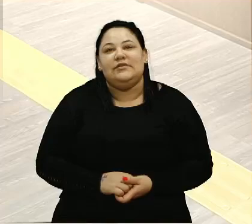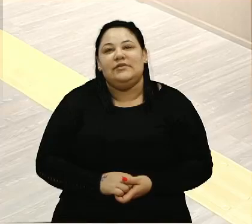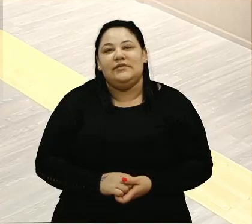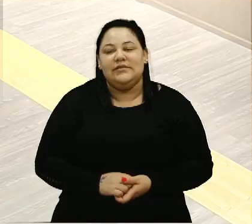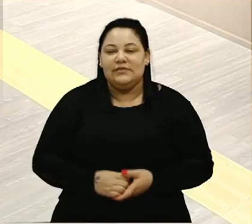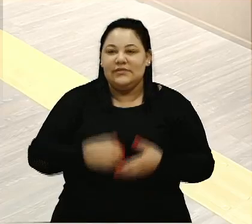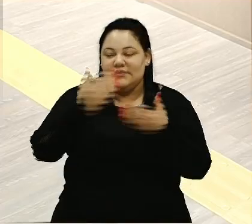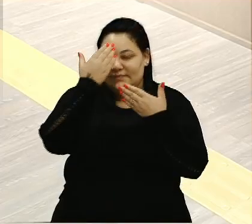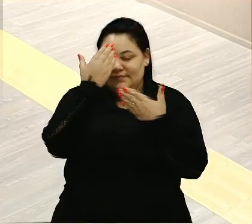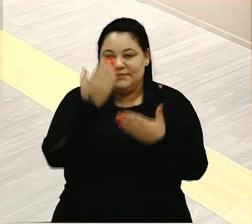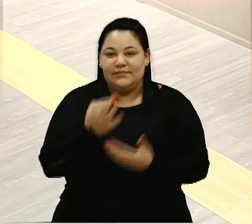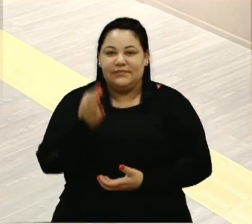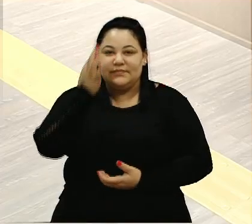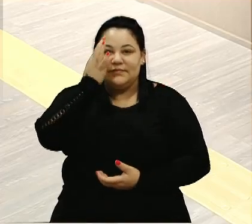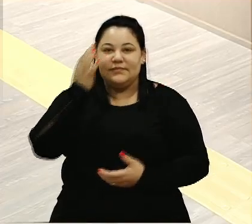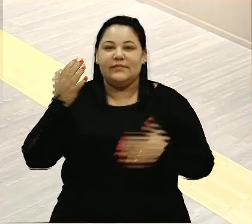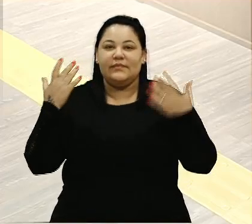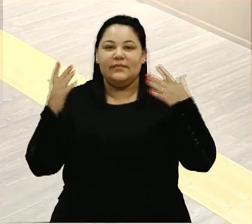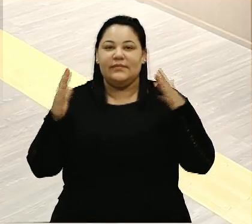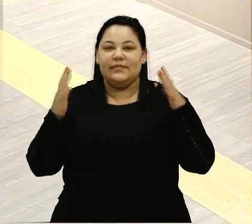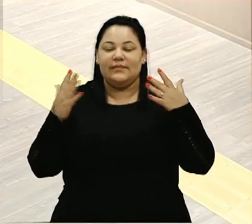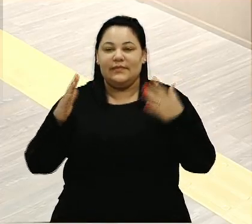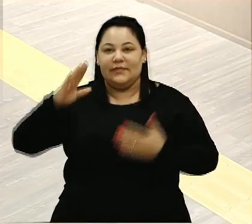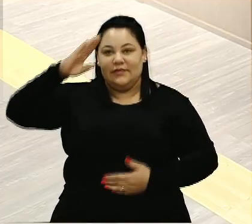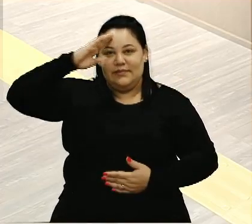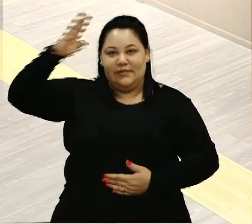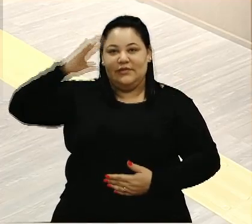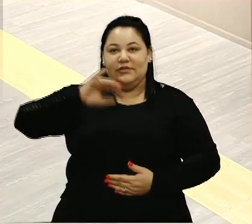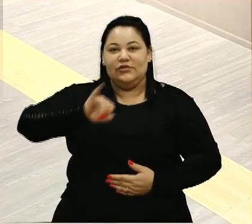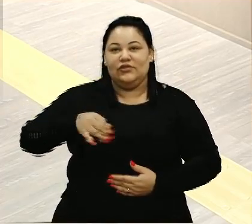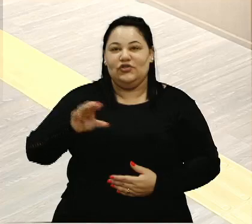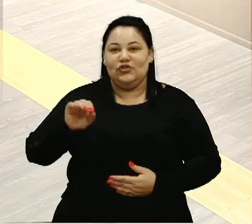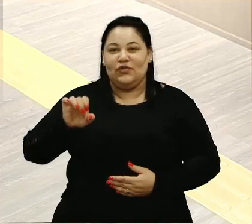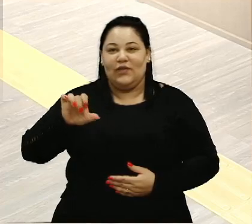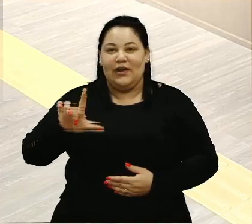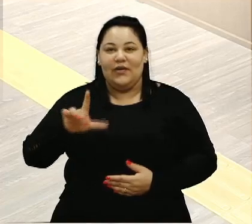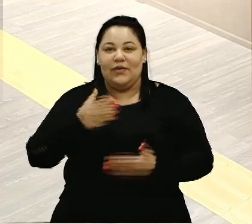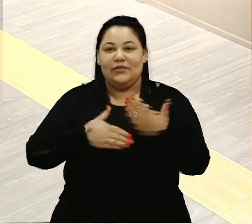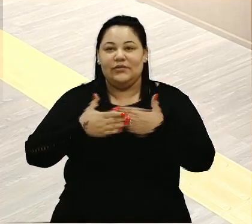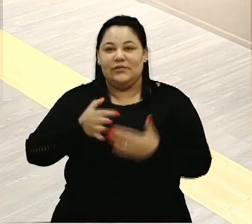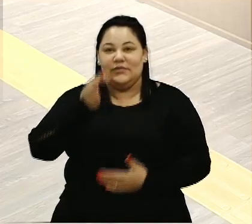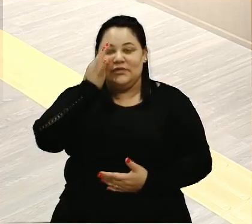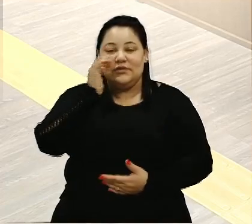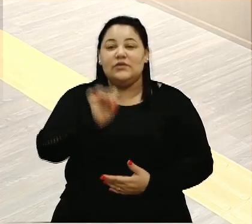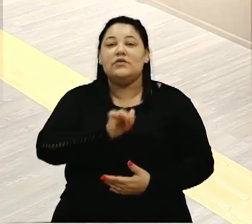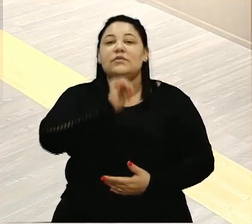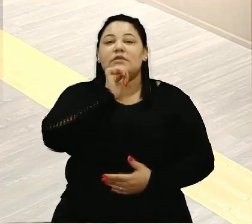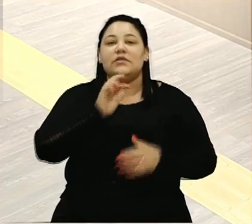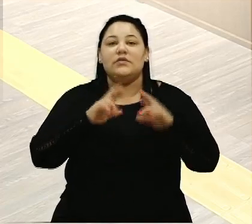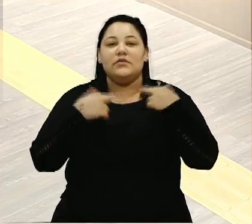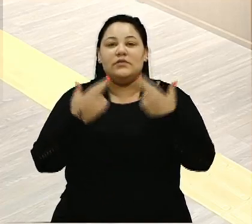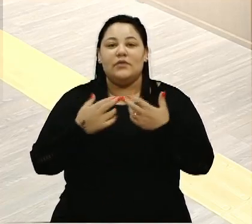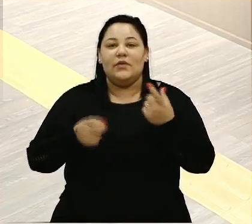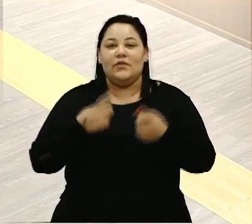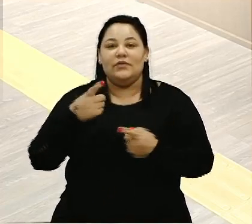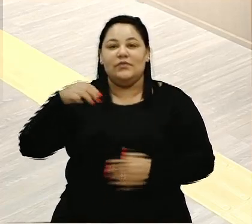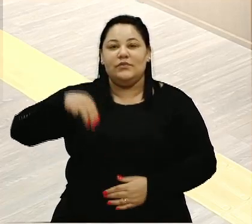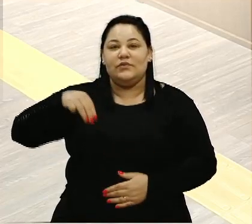Obrigada pela presença, parabéns ao comandante Joel, a todos que estão aqui conosco. A gente vai suspender a sessão por alguns minutos para a